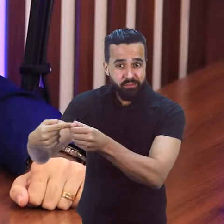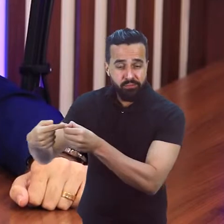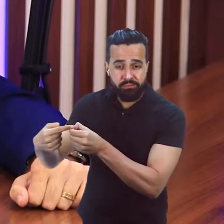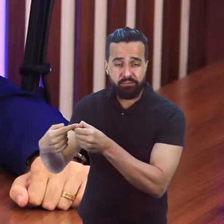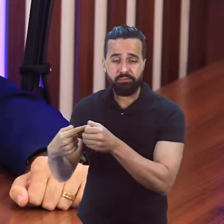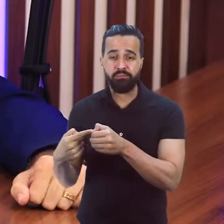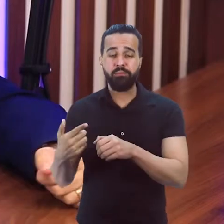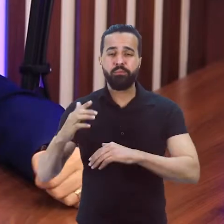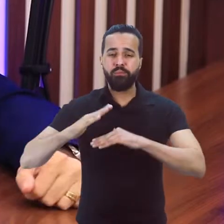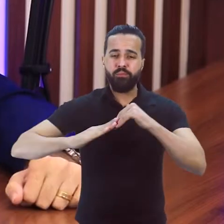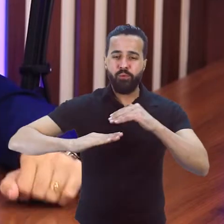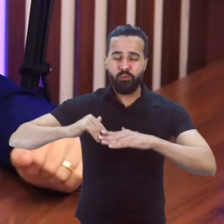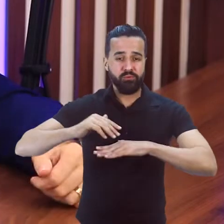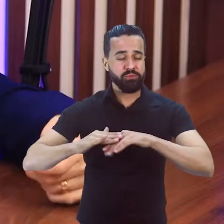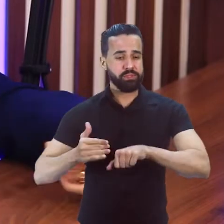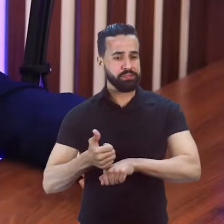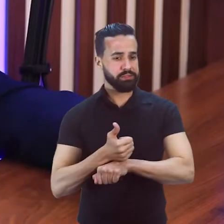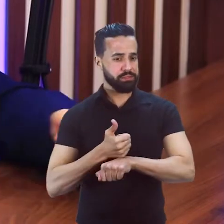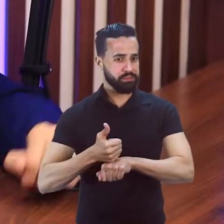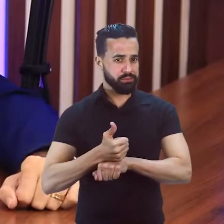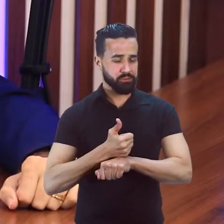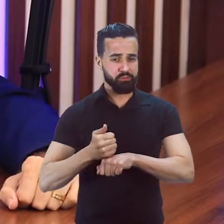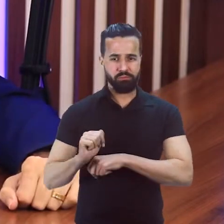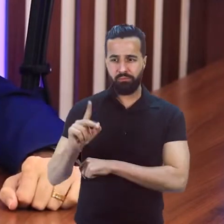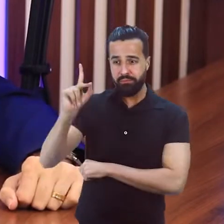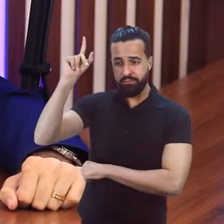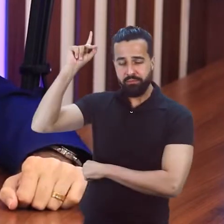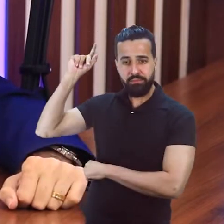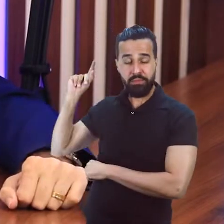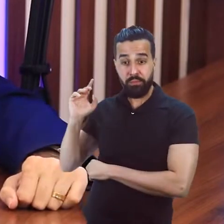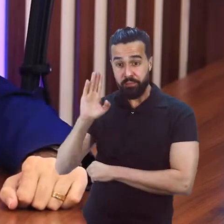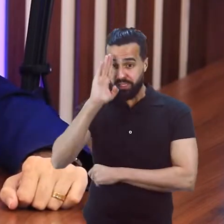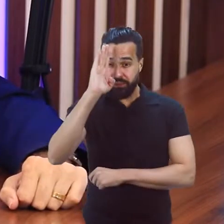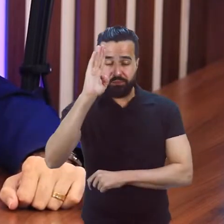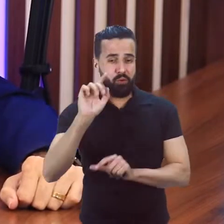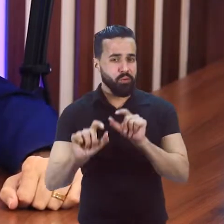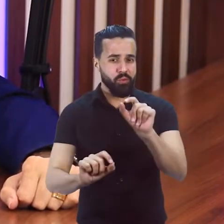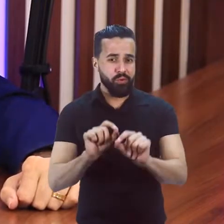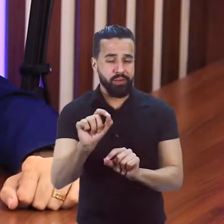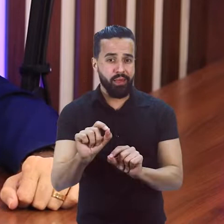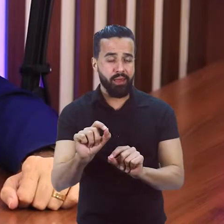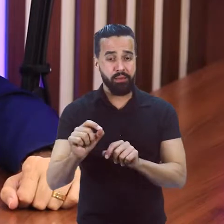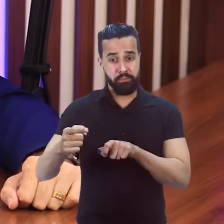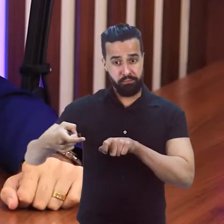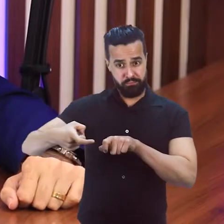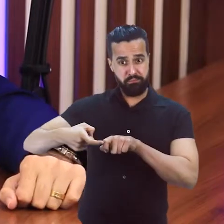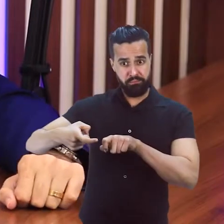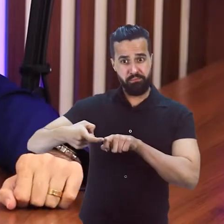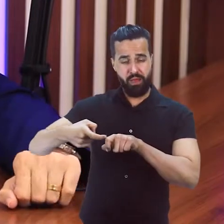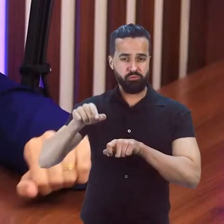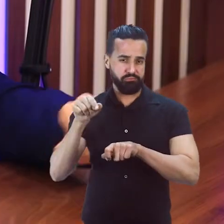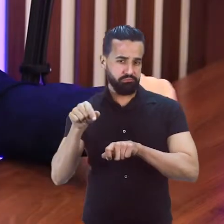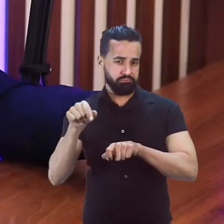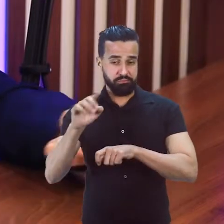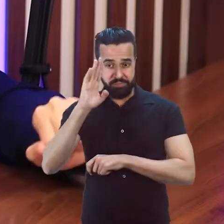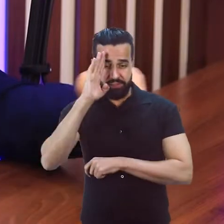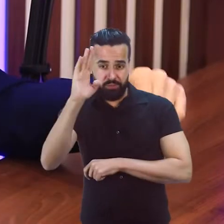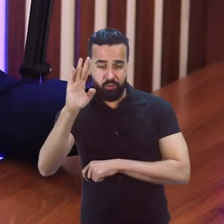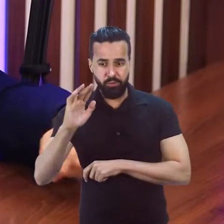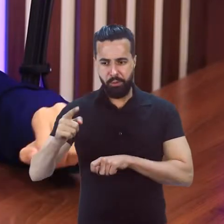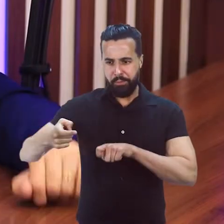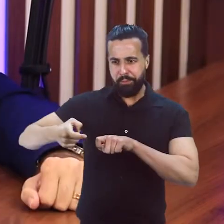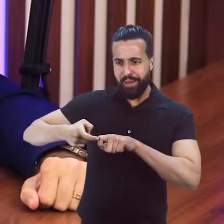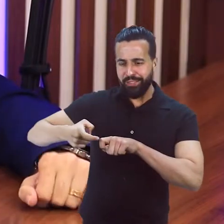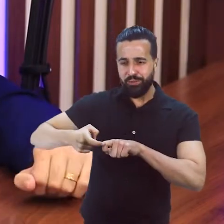maior destaque na minha época, e acredito que ainda deva ser assim, era de médico, né? Médico no interior era quase o prefeito